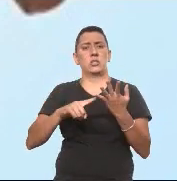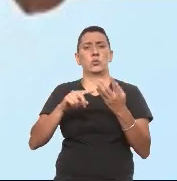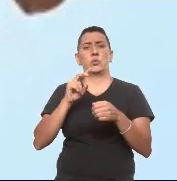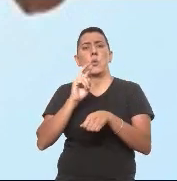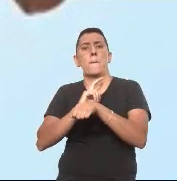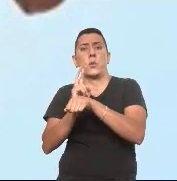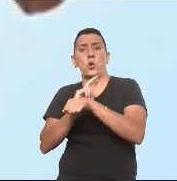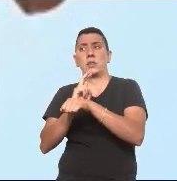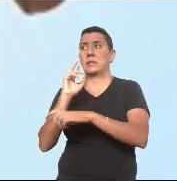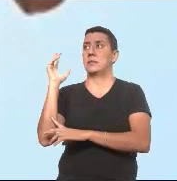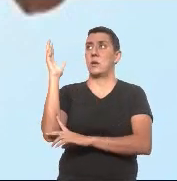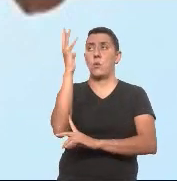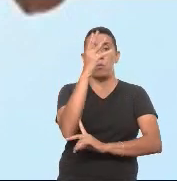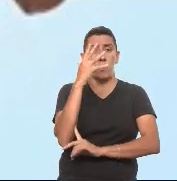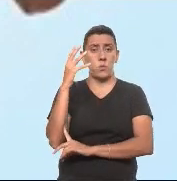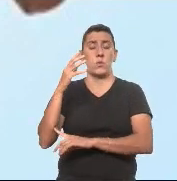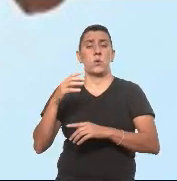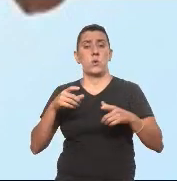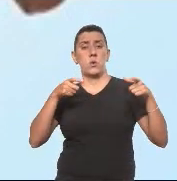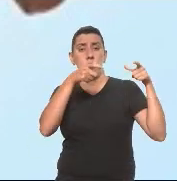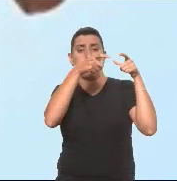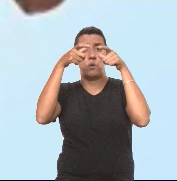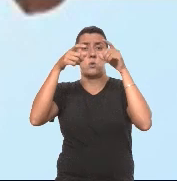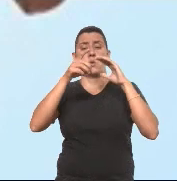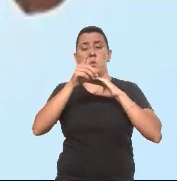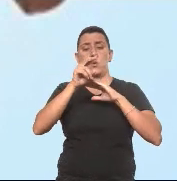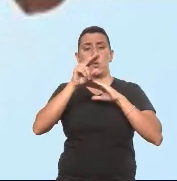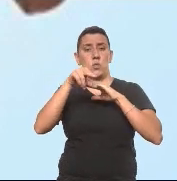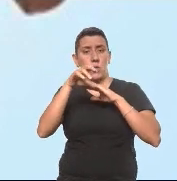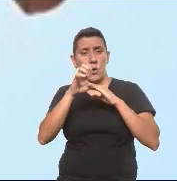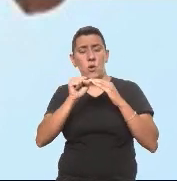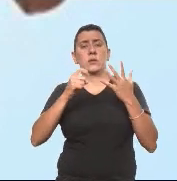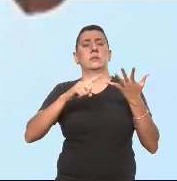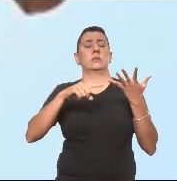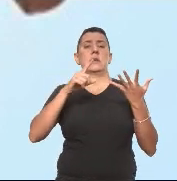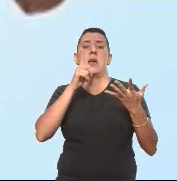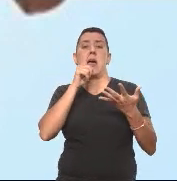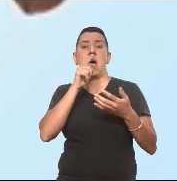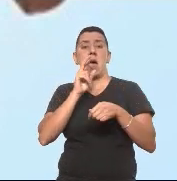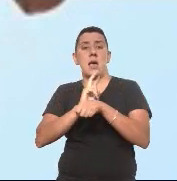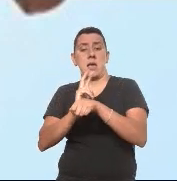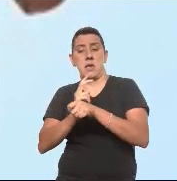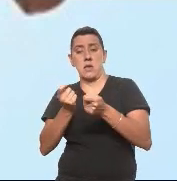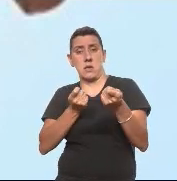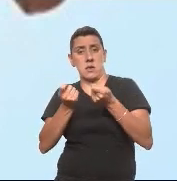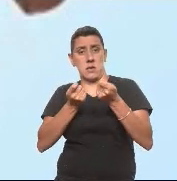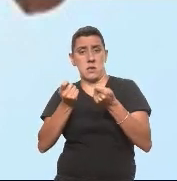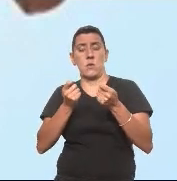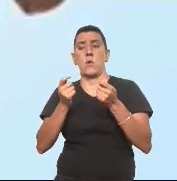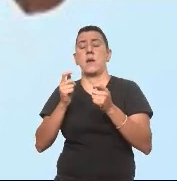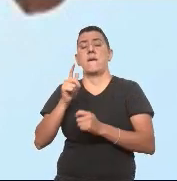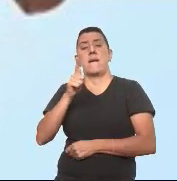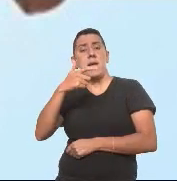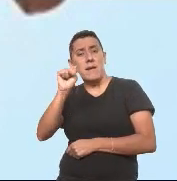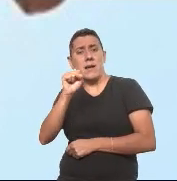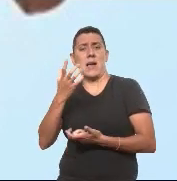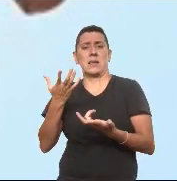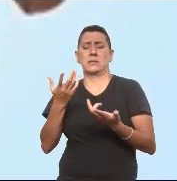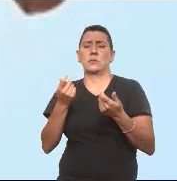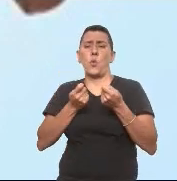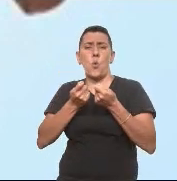hidrômetros não é para controle de consumo de água ou até medição de energia elétrica gás e assim por diante